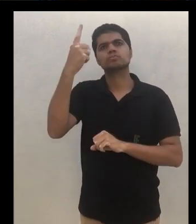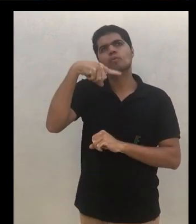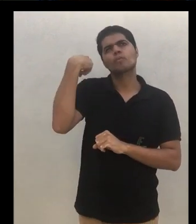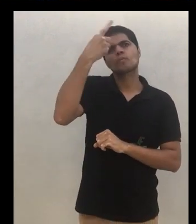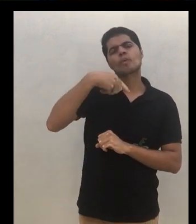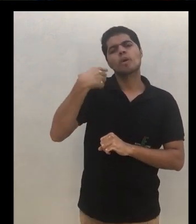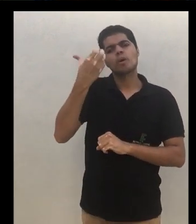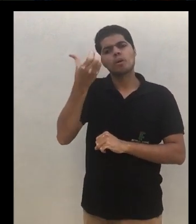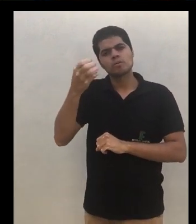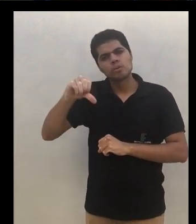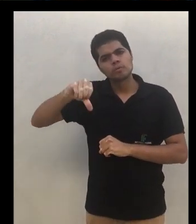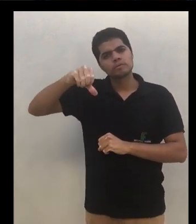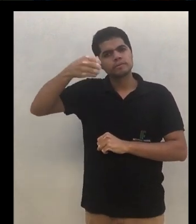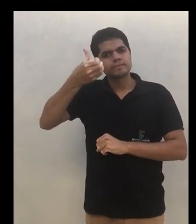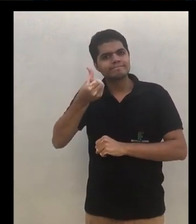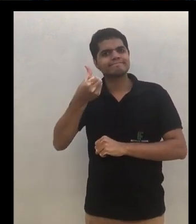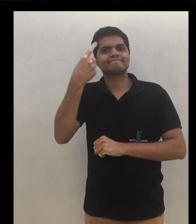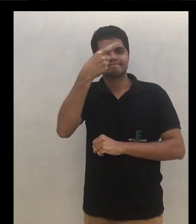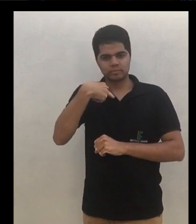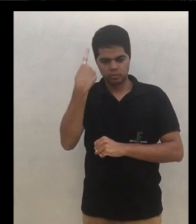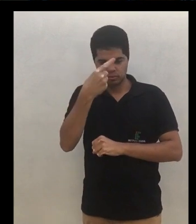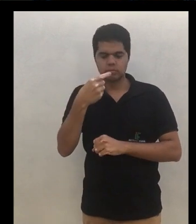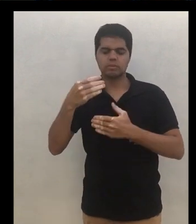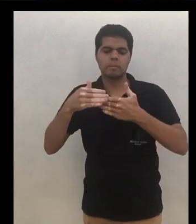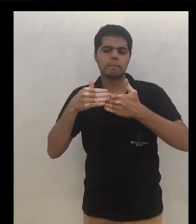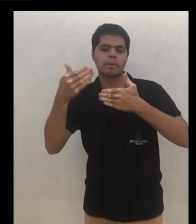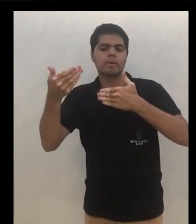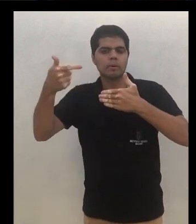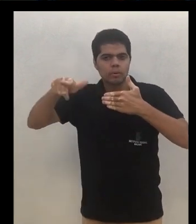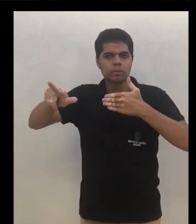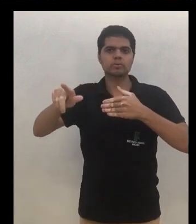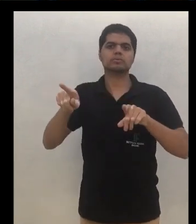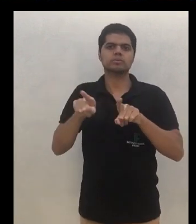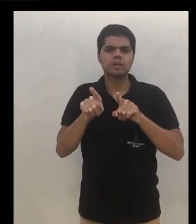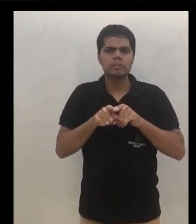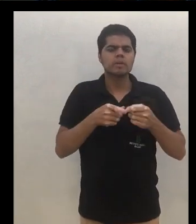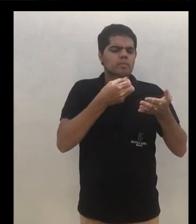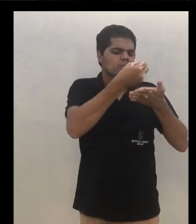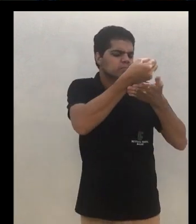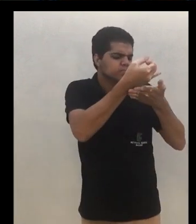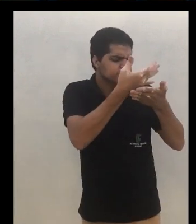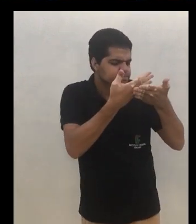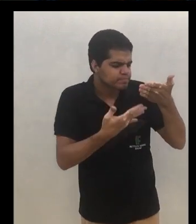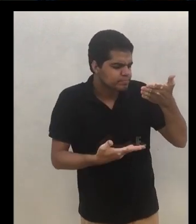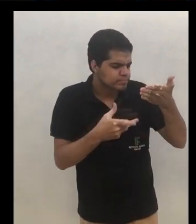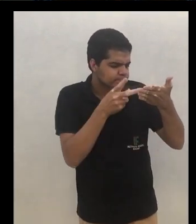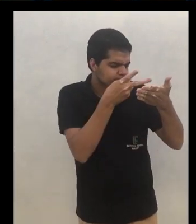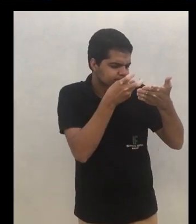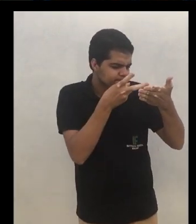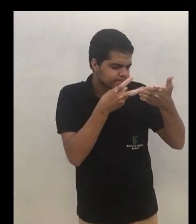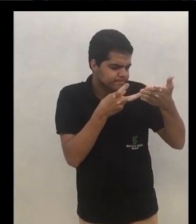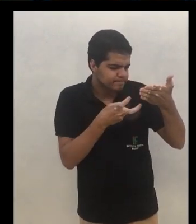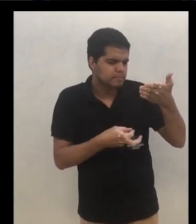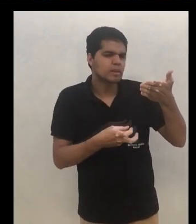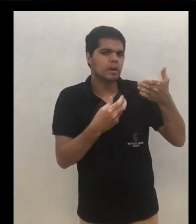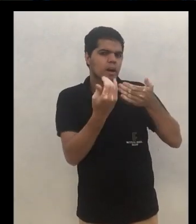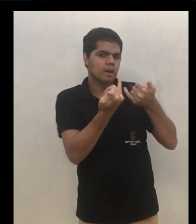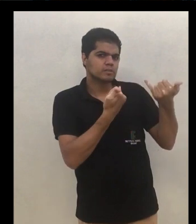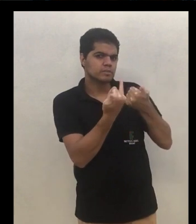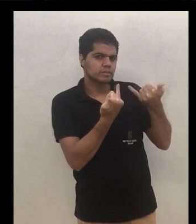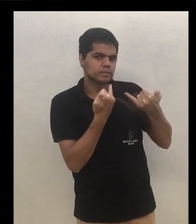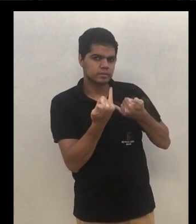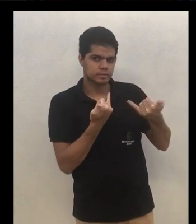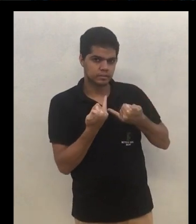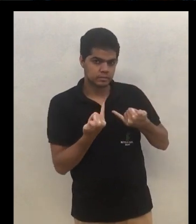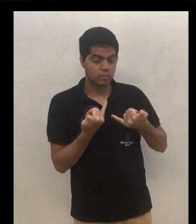outro medicamento. Lembrando que a gente tem que observar a carência da bula, tudo direitinho, tá? E esses produtos que